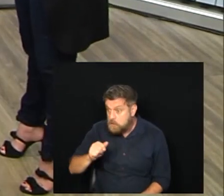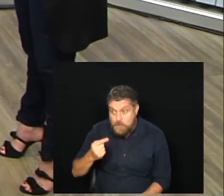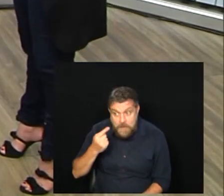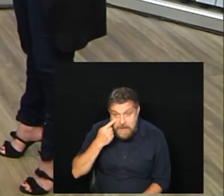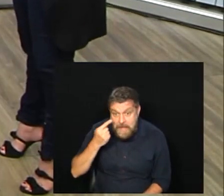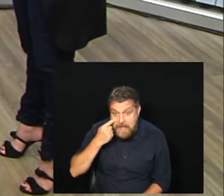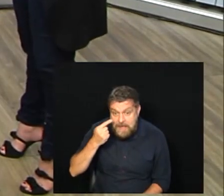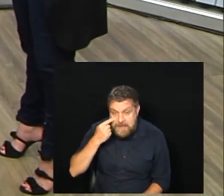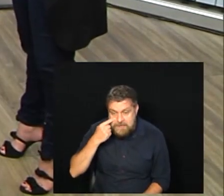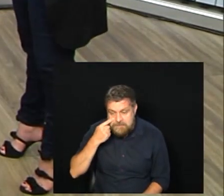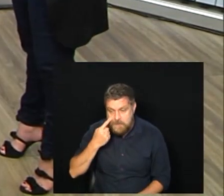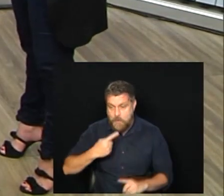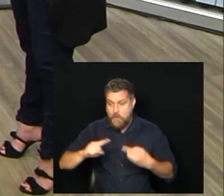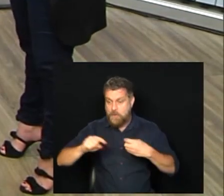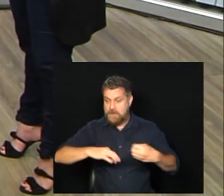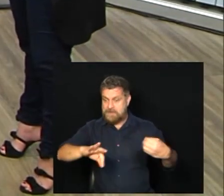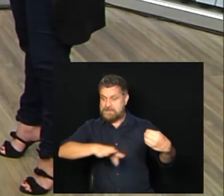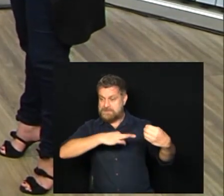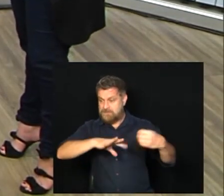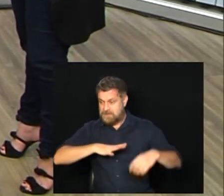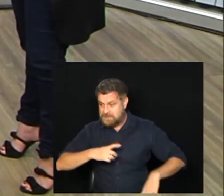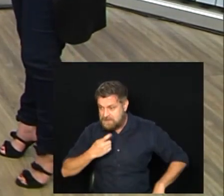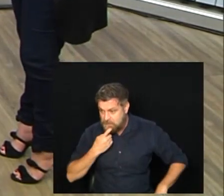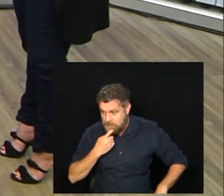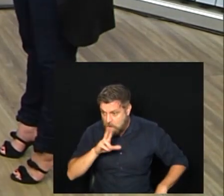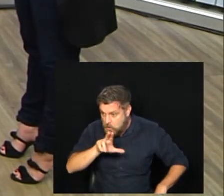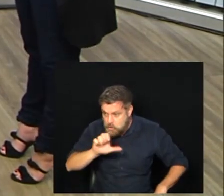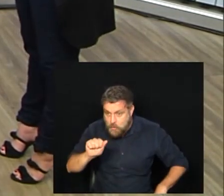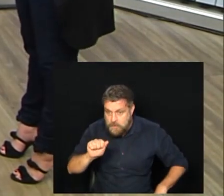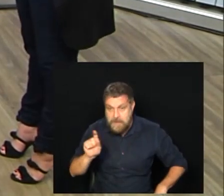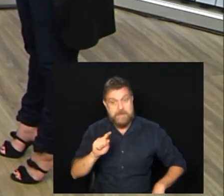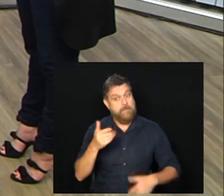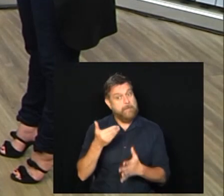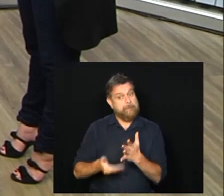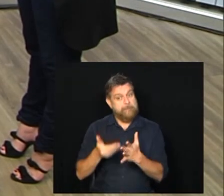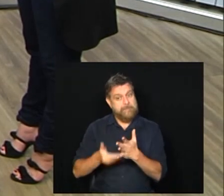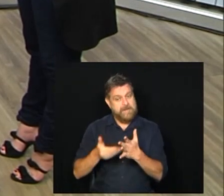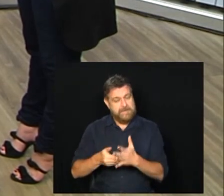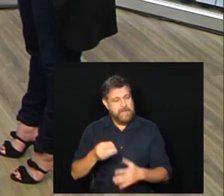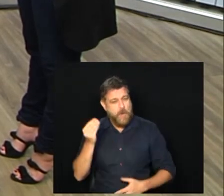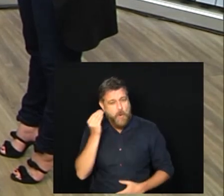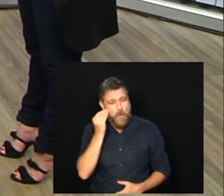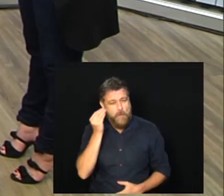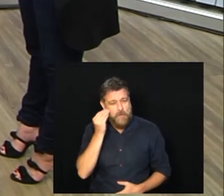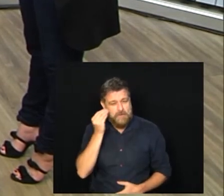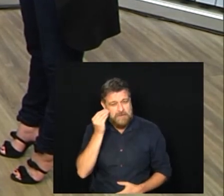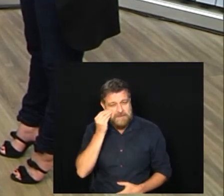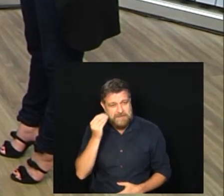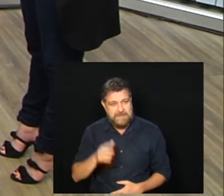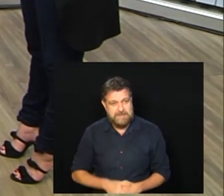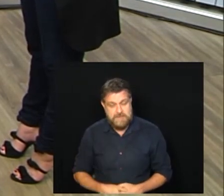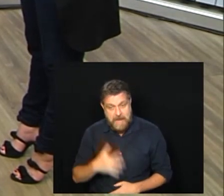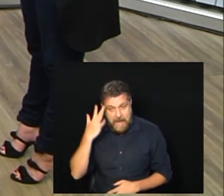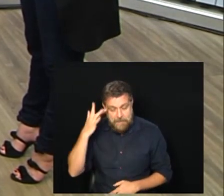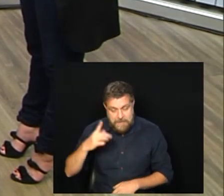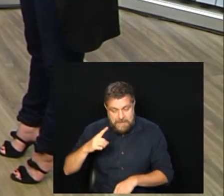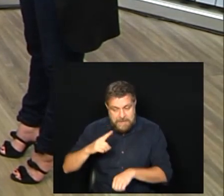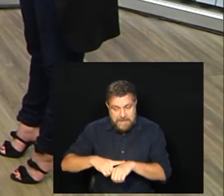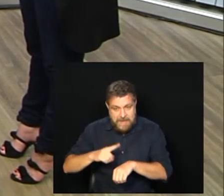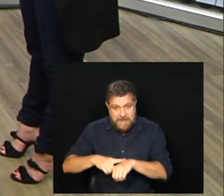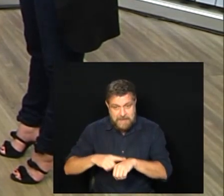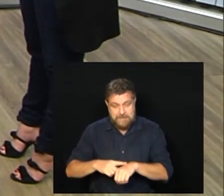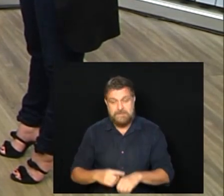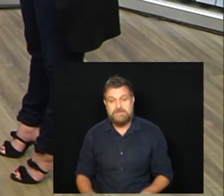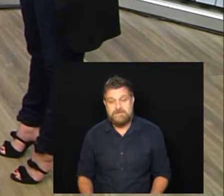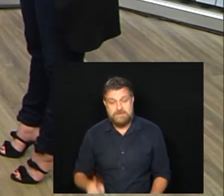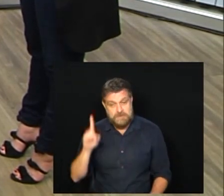assistiu à apresentação da Orquestra Sinfônica de Campinas, não perca esta oportunidade. Amanhã, sábado, 4